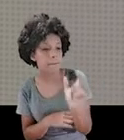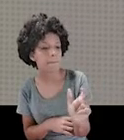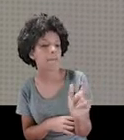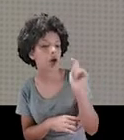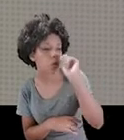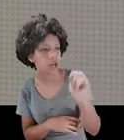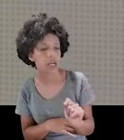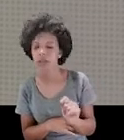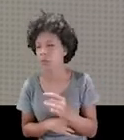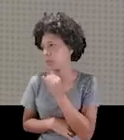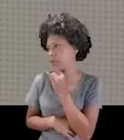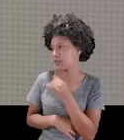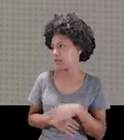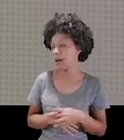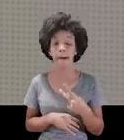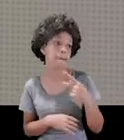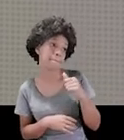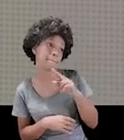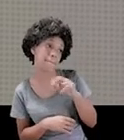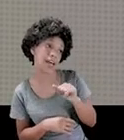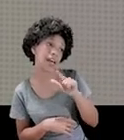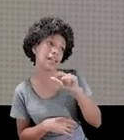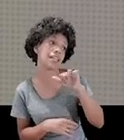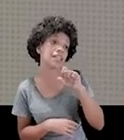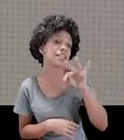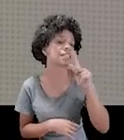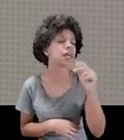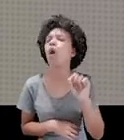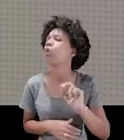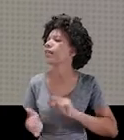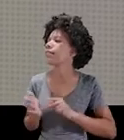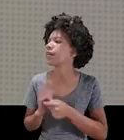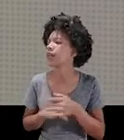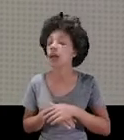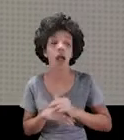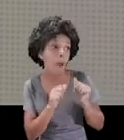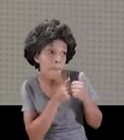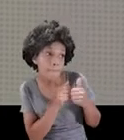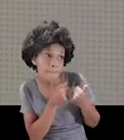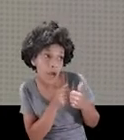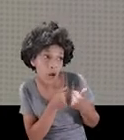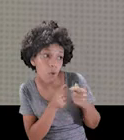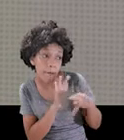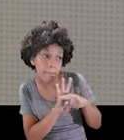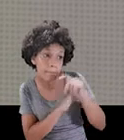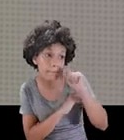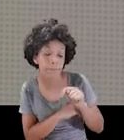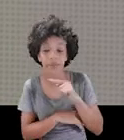difícil para eles pronunciarem ucraniano tipo é planeta é uma é um pão